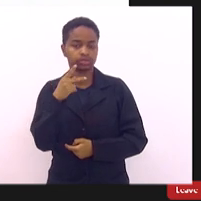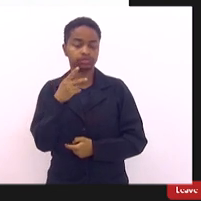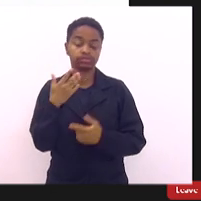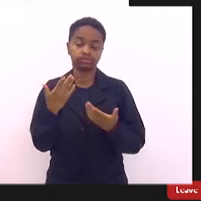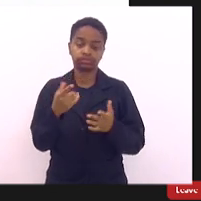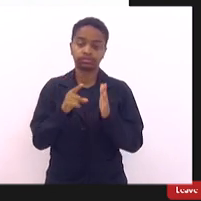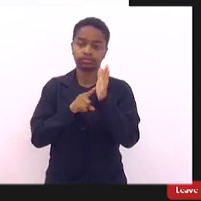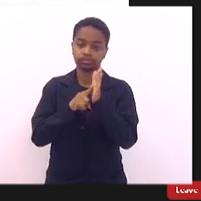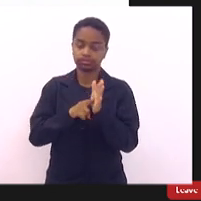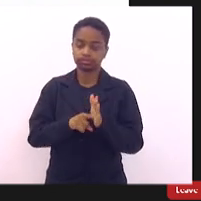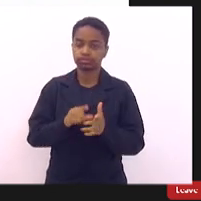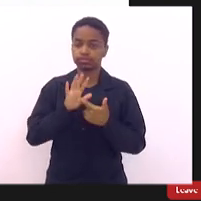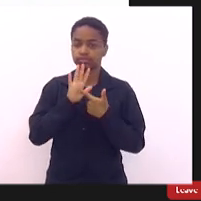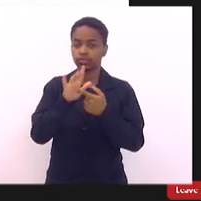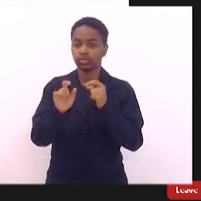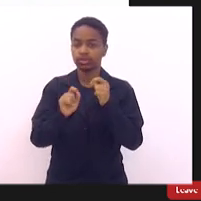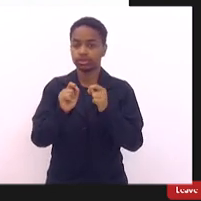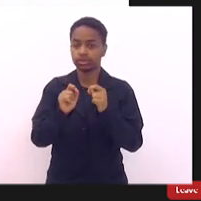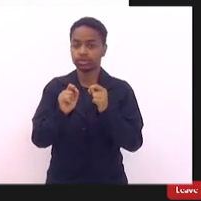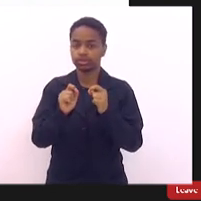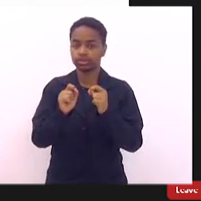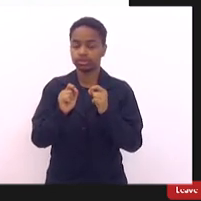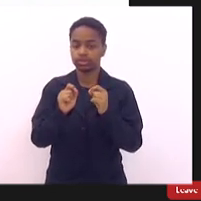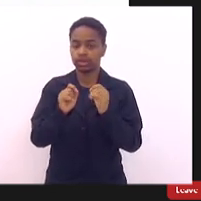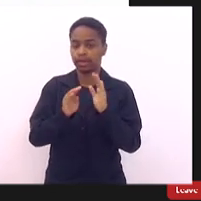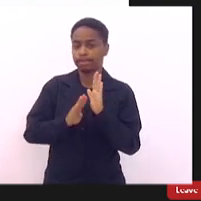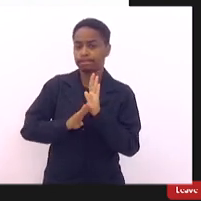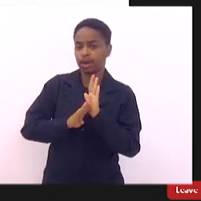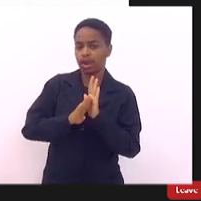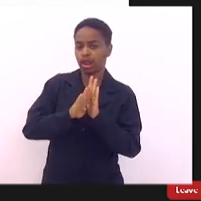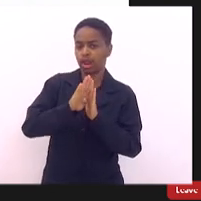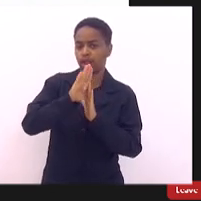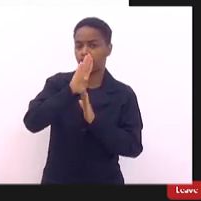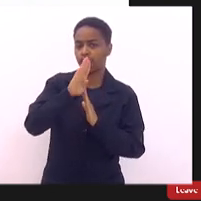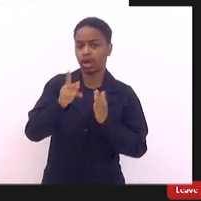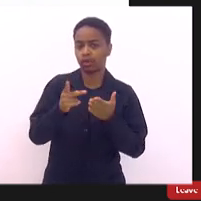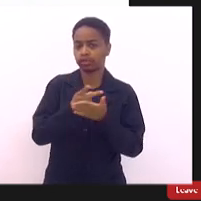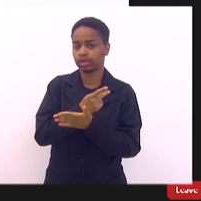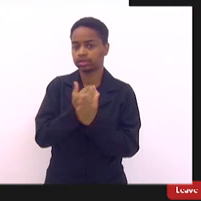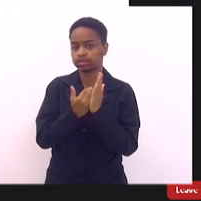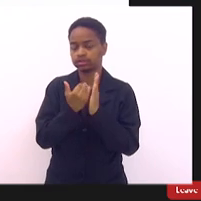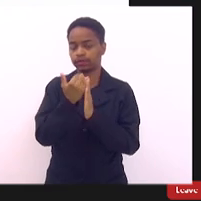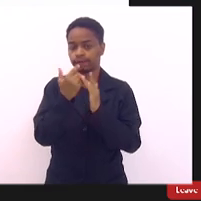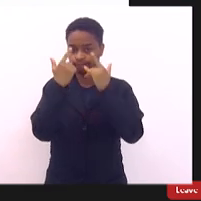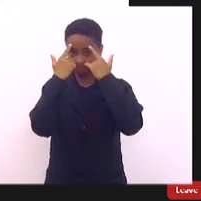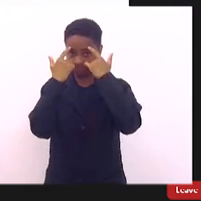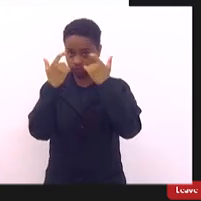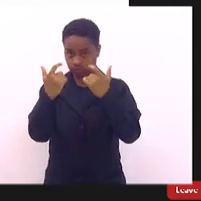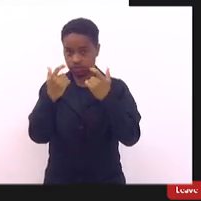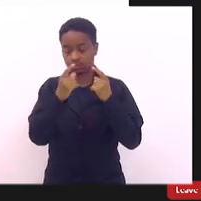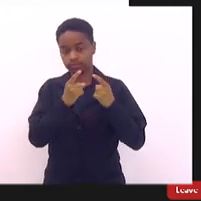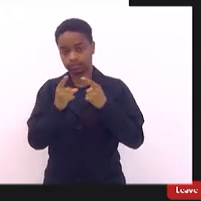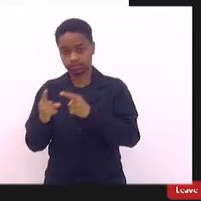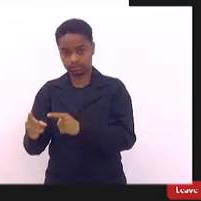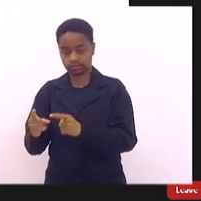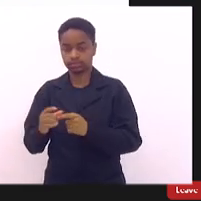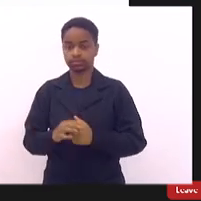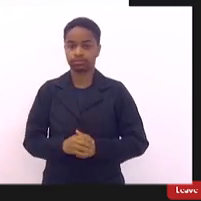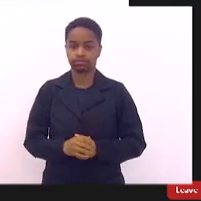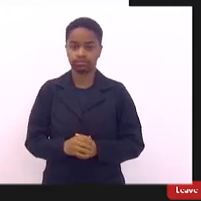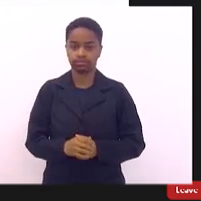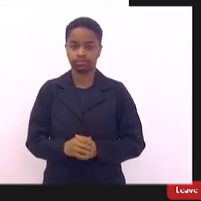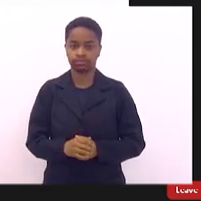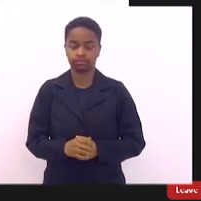pesquisa mostra uma prevalência muito maior de violência, de alguns tipos de violência, particularmente contra